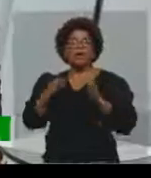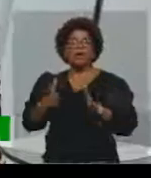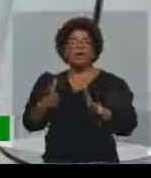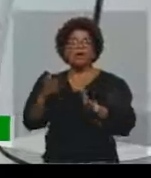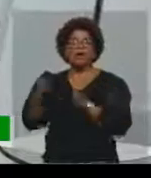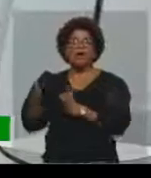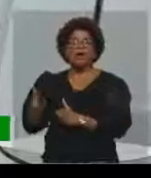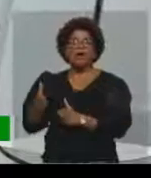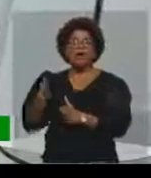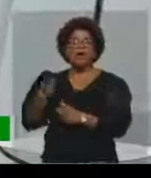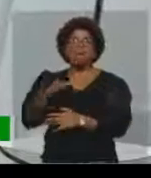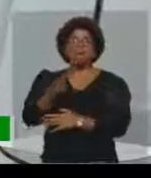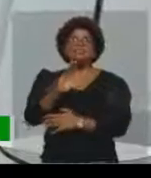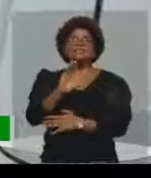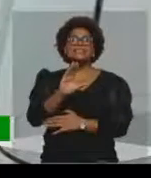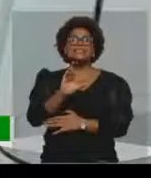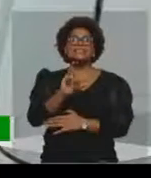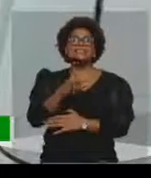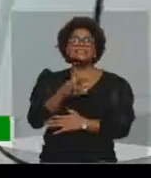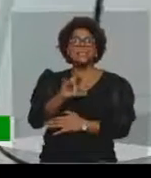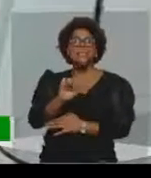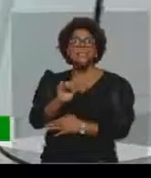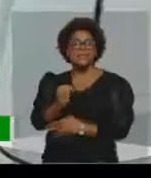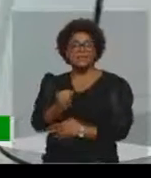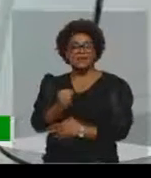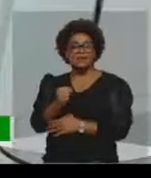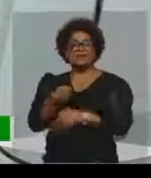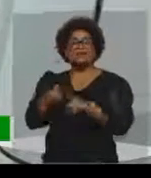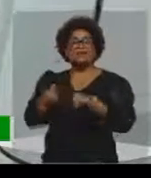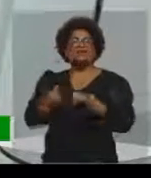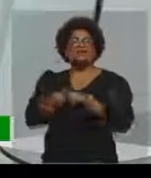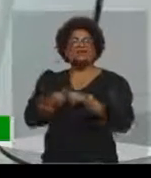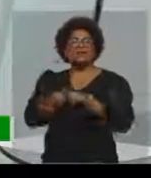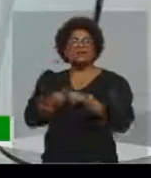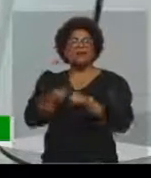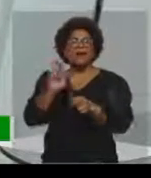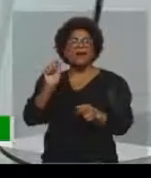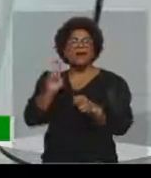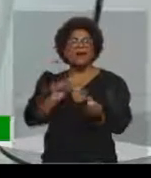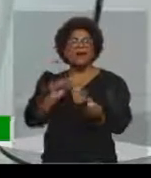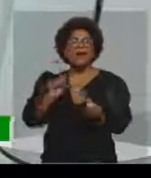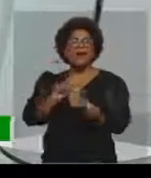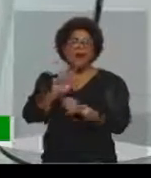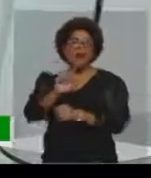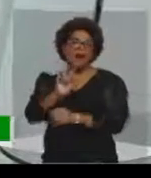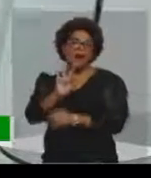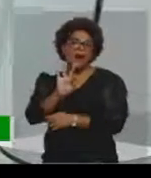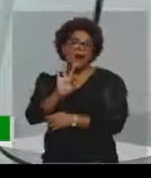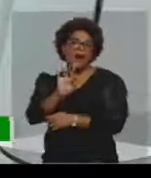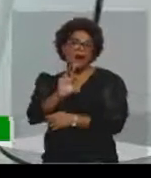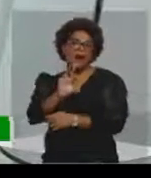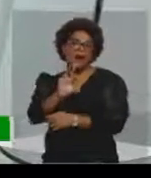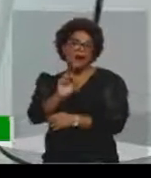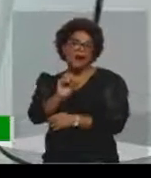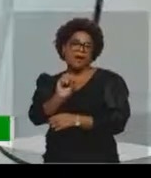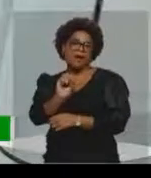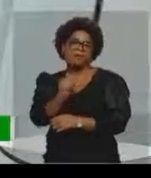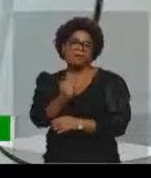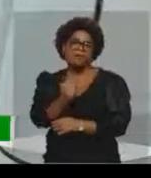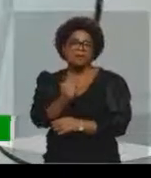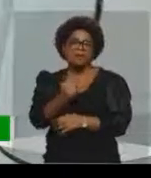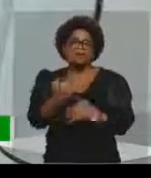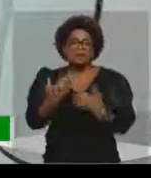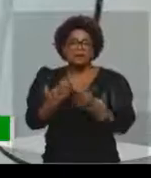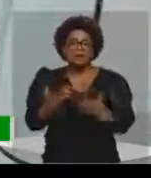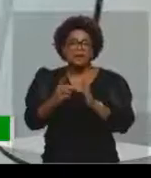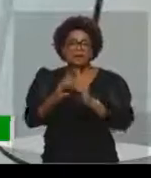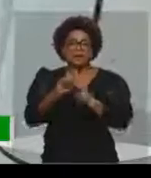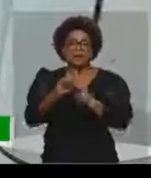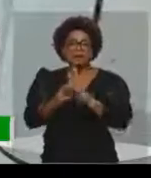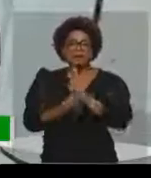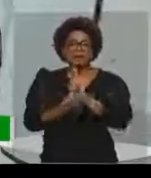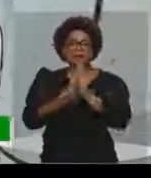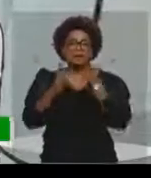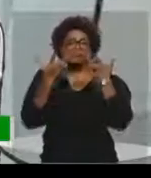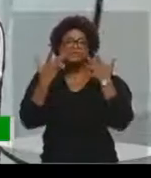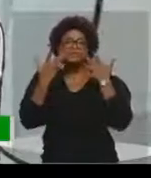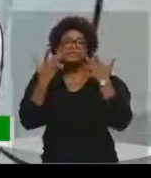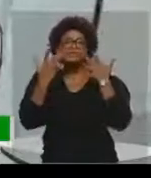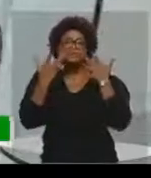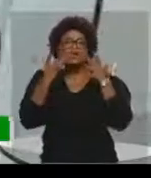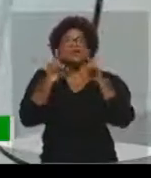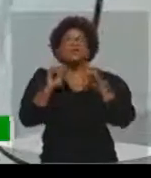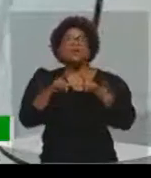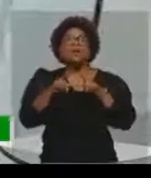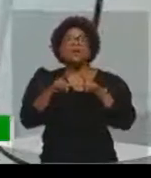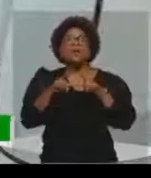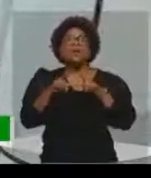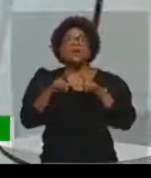e esse texto teatral, ele vai ser encenado, né? Então, ele é para ser encenado. Né? Agora, ela